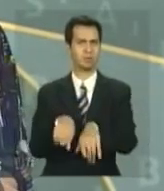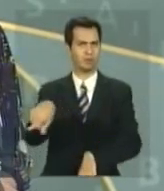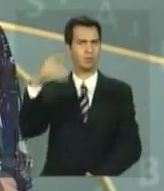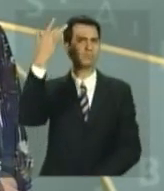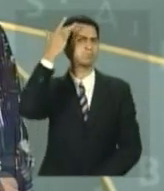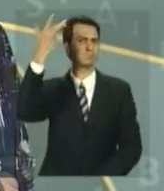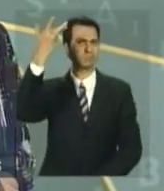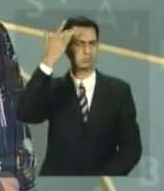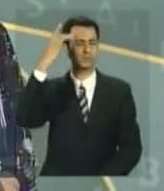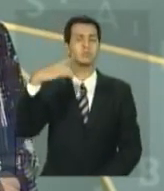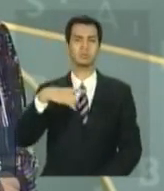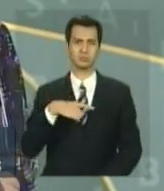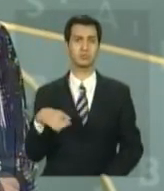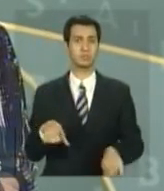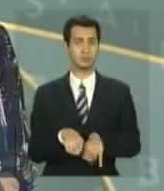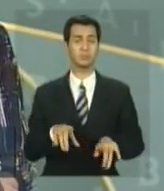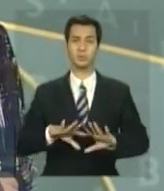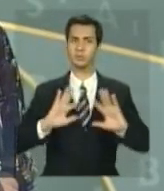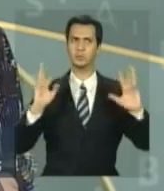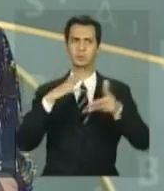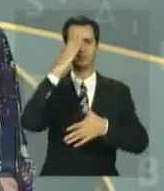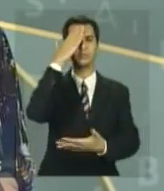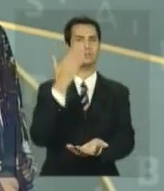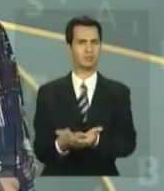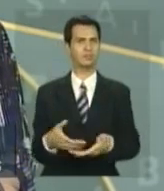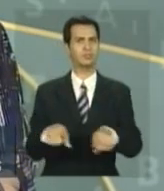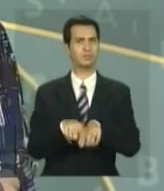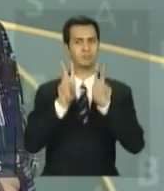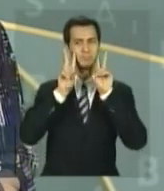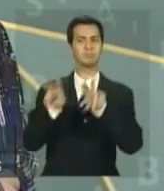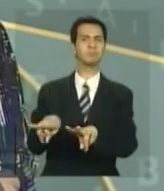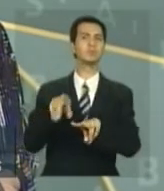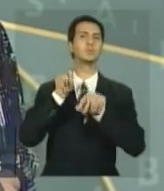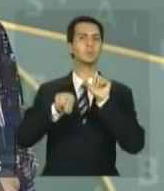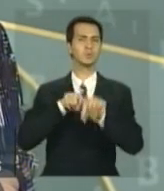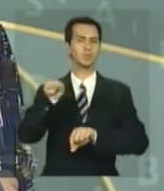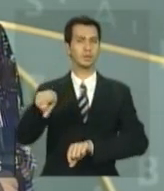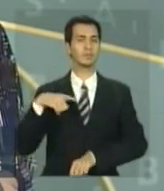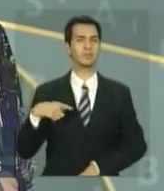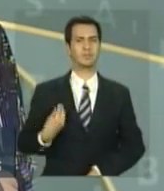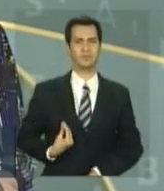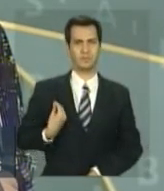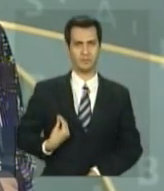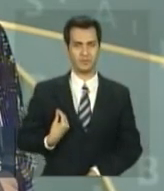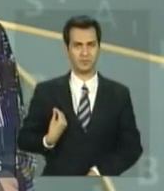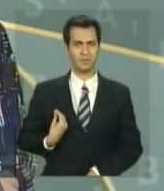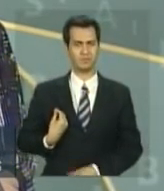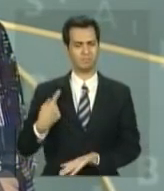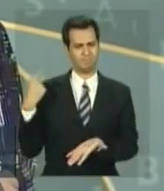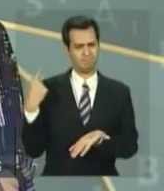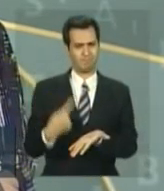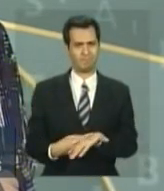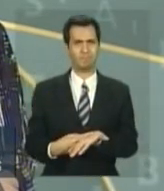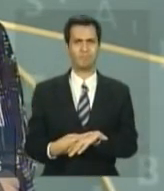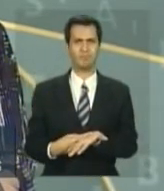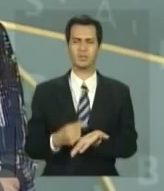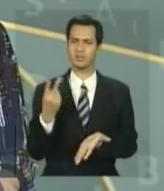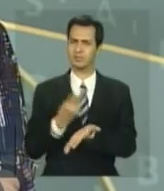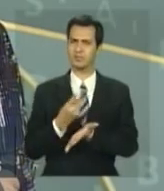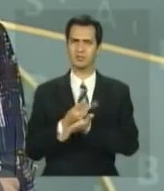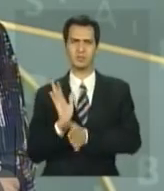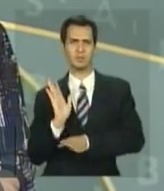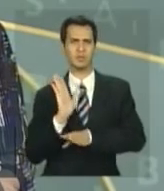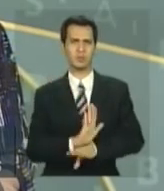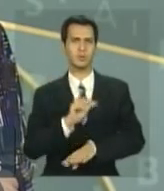competência e, sem sombra de dúvida também, uma trajetória de compromisso com a luta